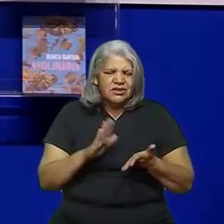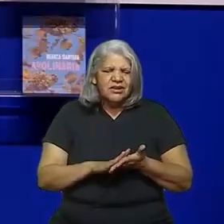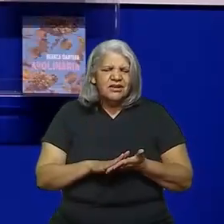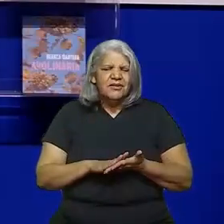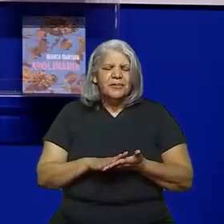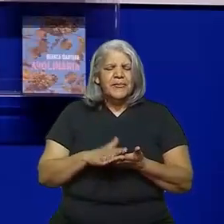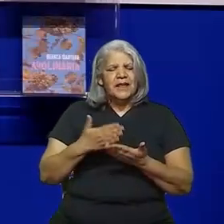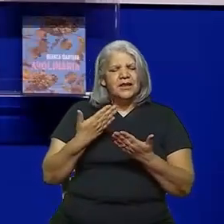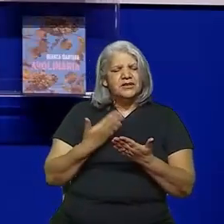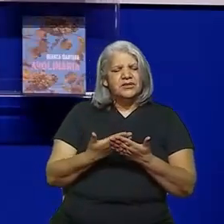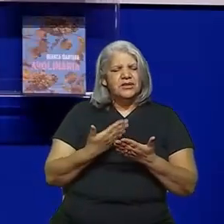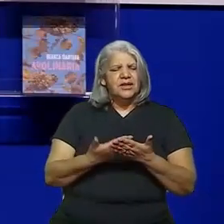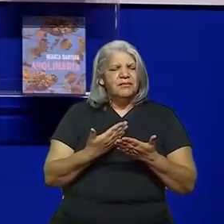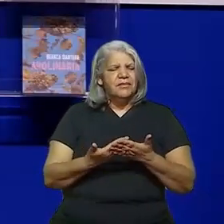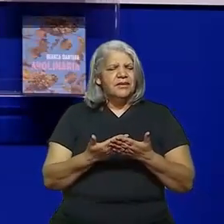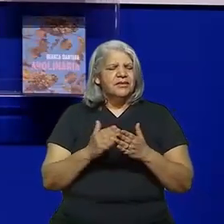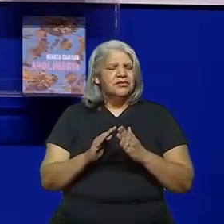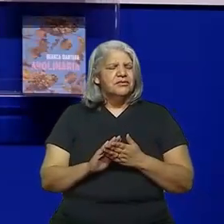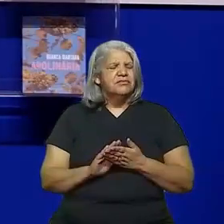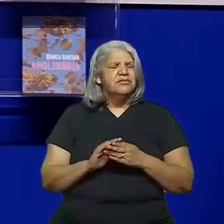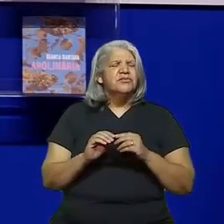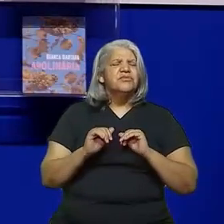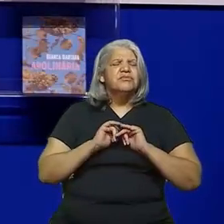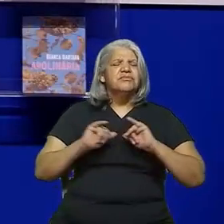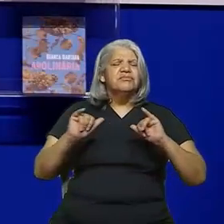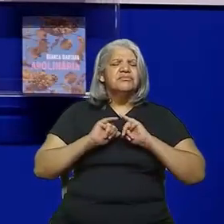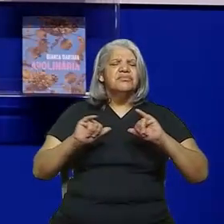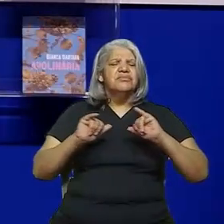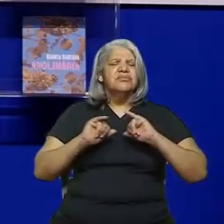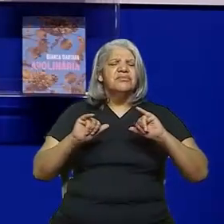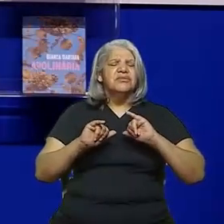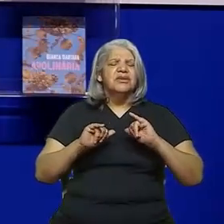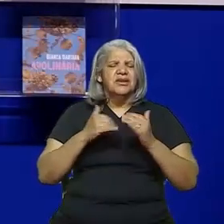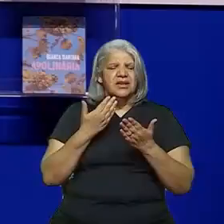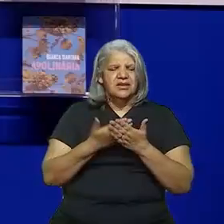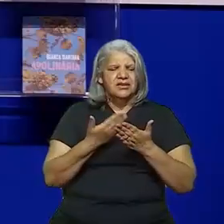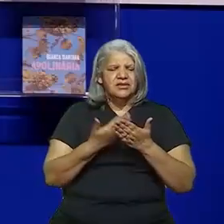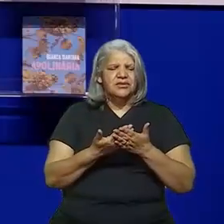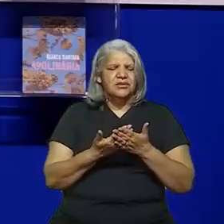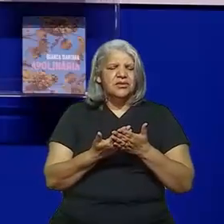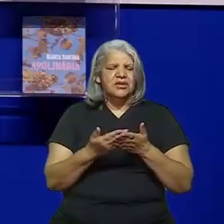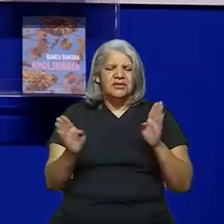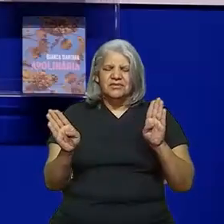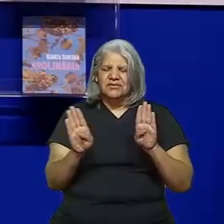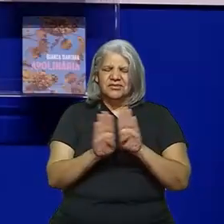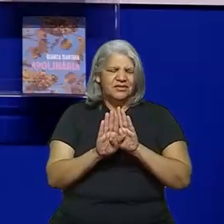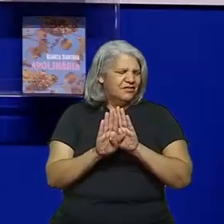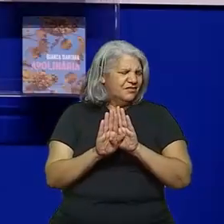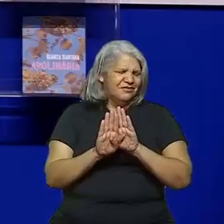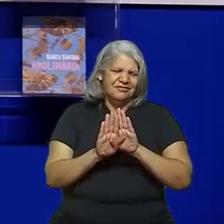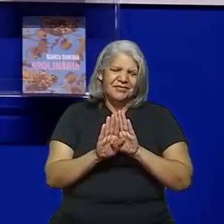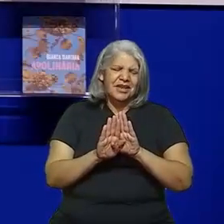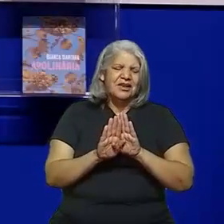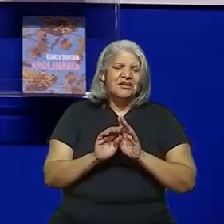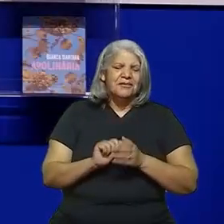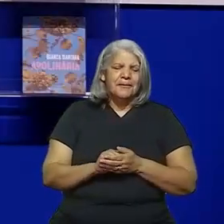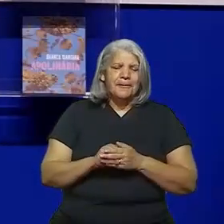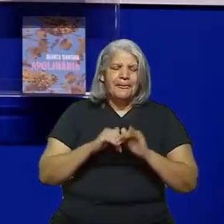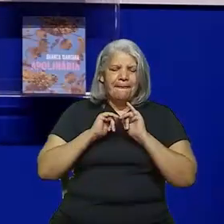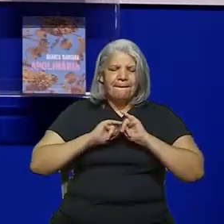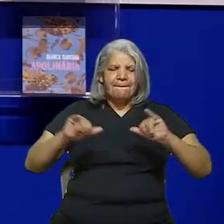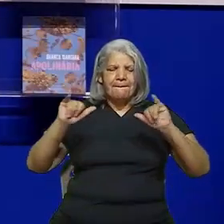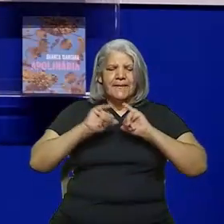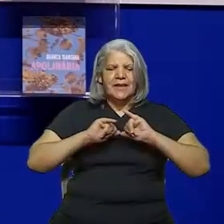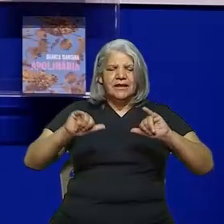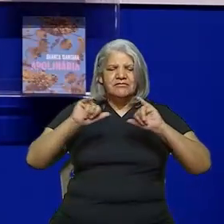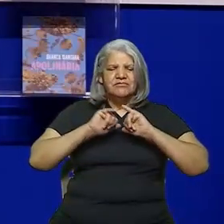exemplo, que foi noticiado que a escola teve que fechar, quer dizer, se noticiou todo um...